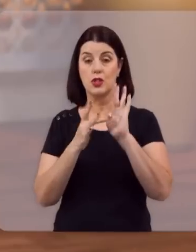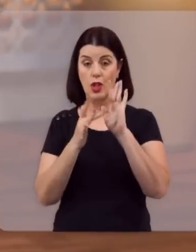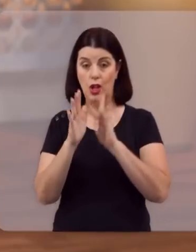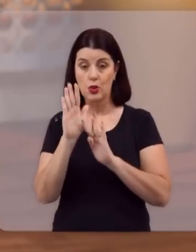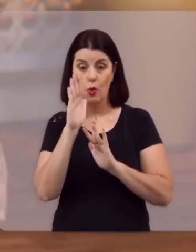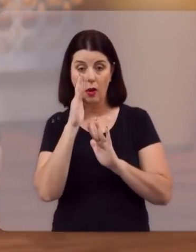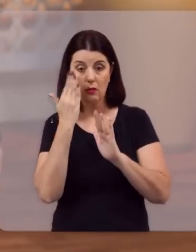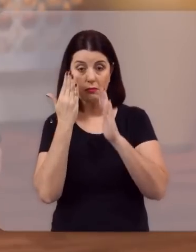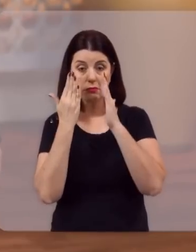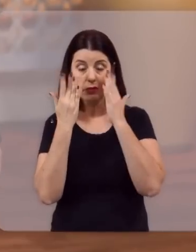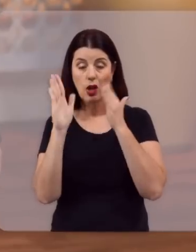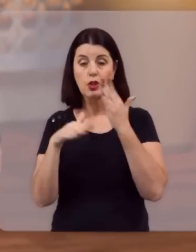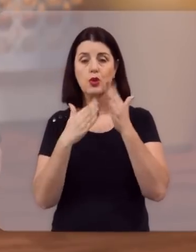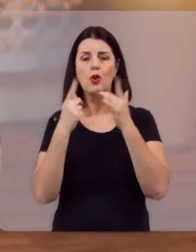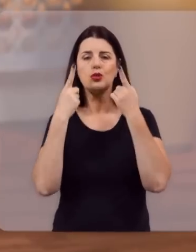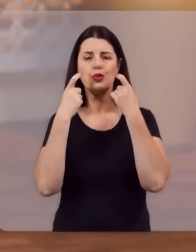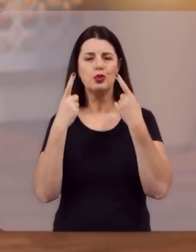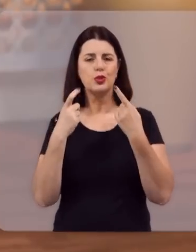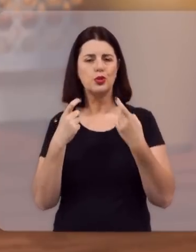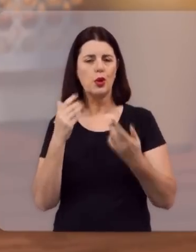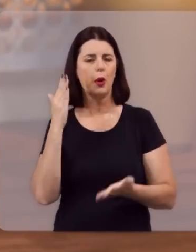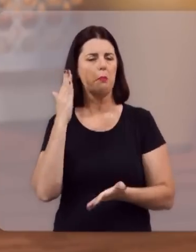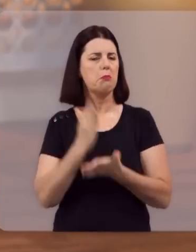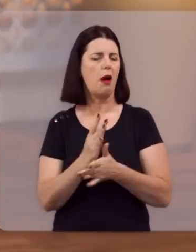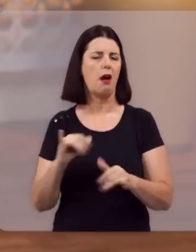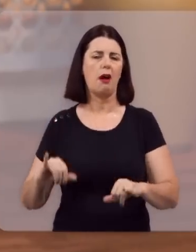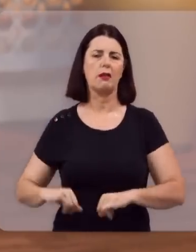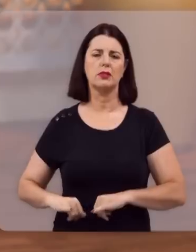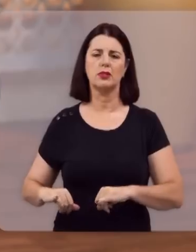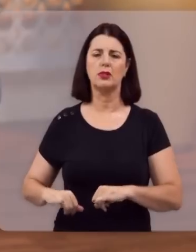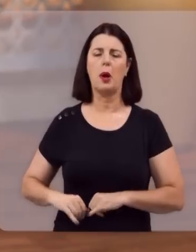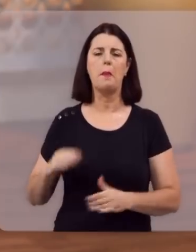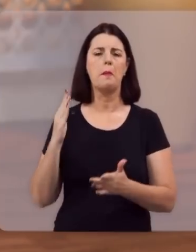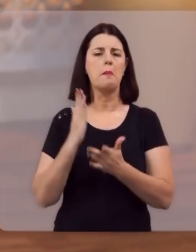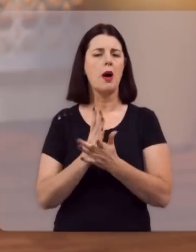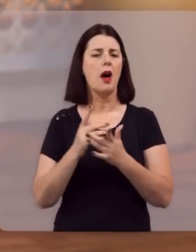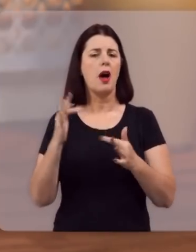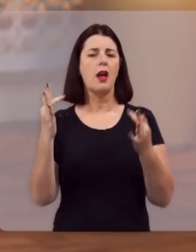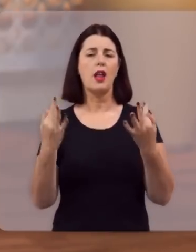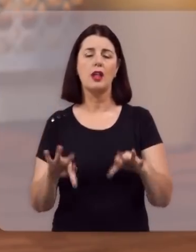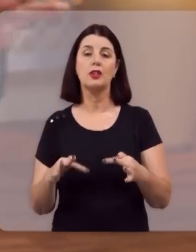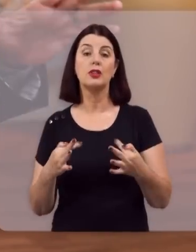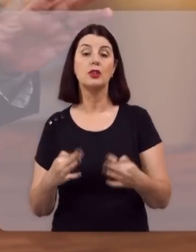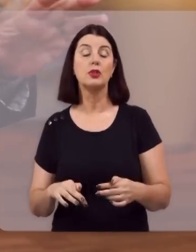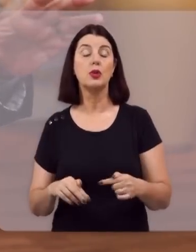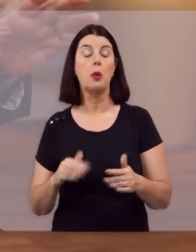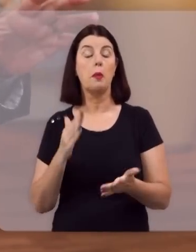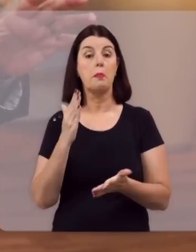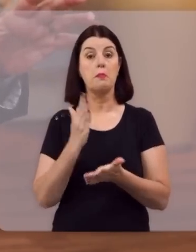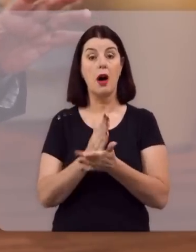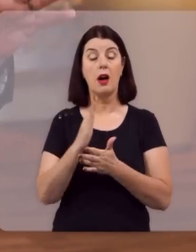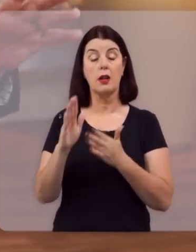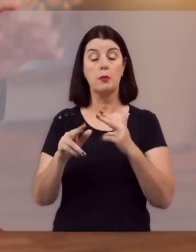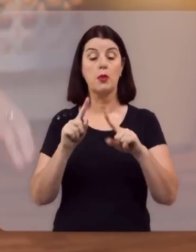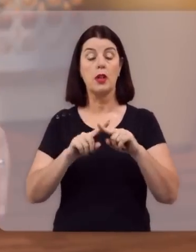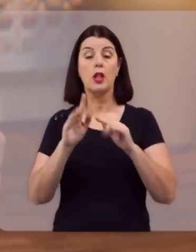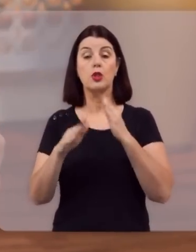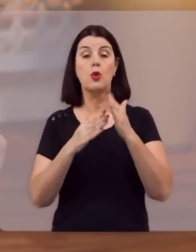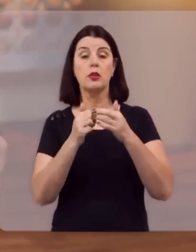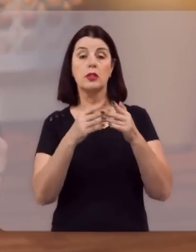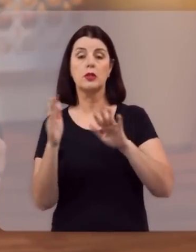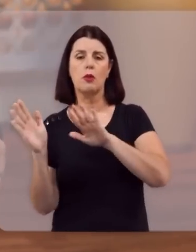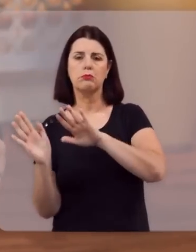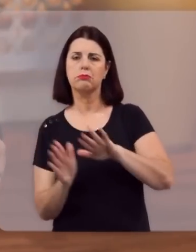ele enxugará dos nossos olhos toda lágrima, não haverá mais dor, nem luto, nem pranto, porque todas as coisas terão